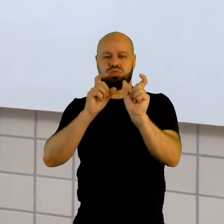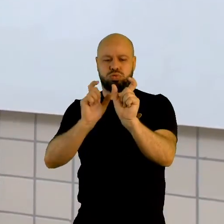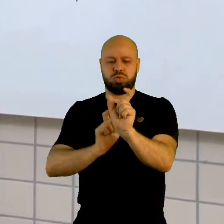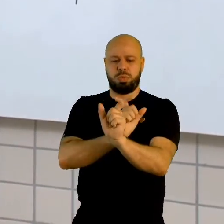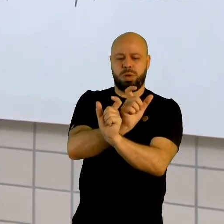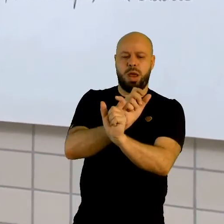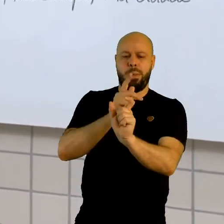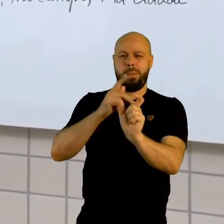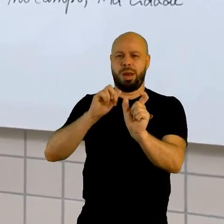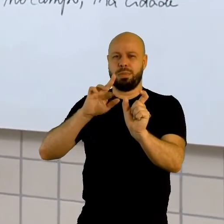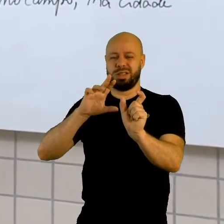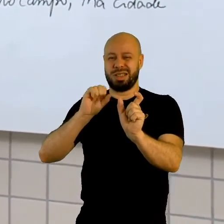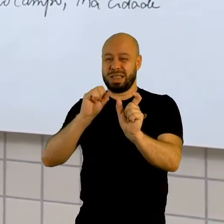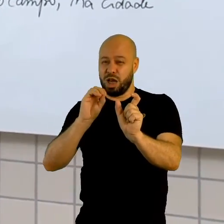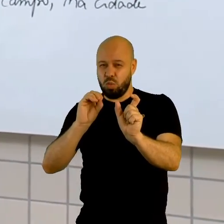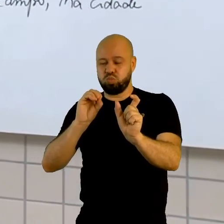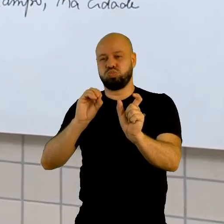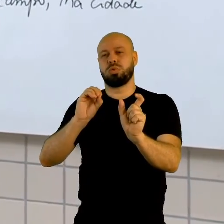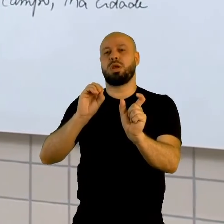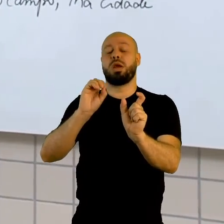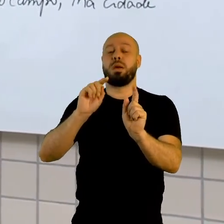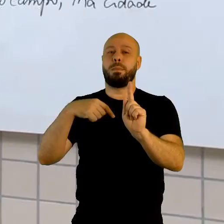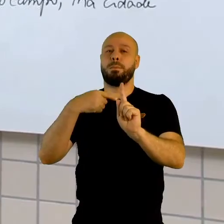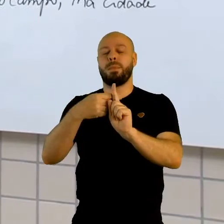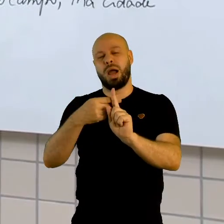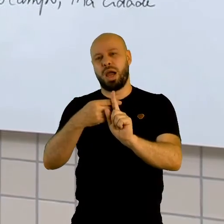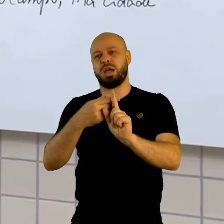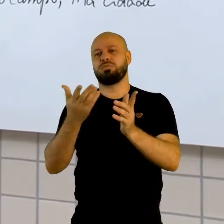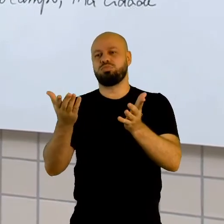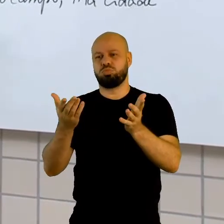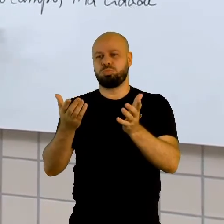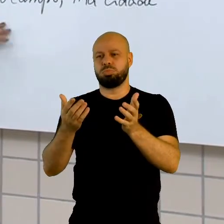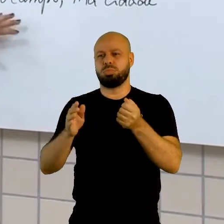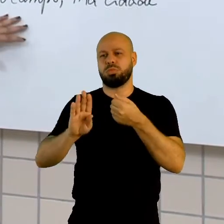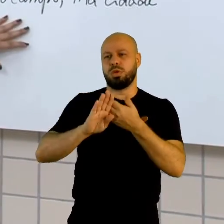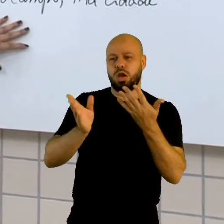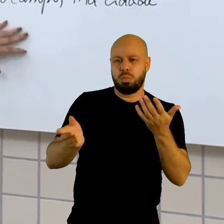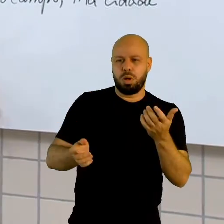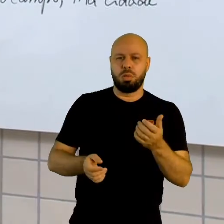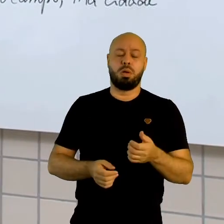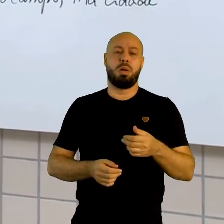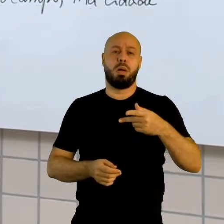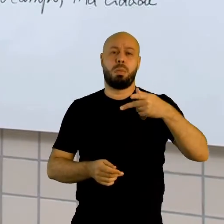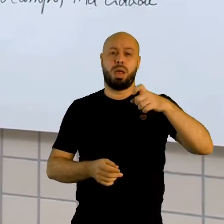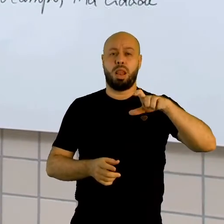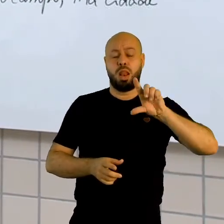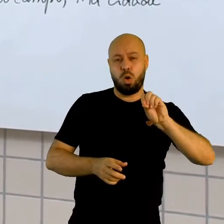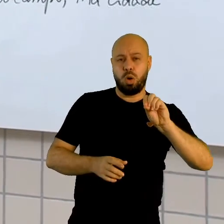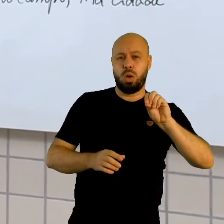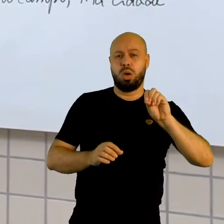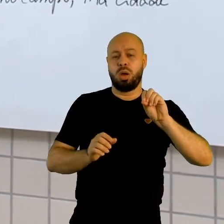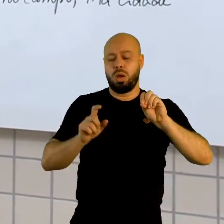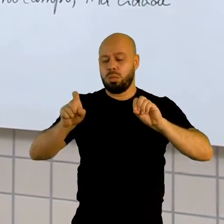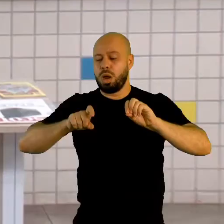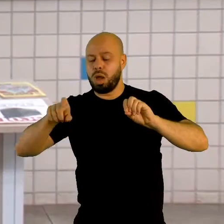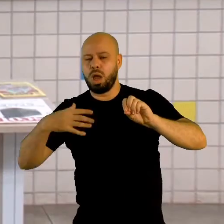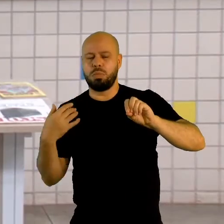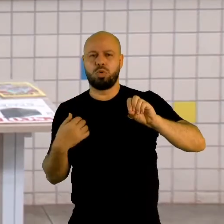preposição mais advérbio. Exemplos: pelo campo, no campo, na